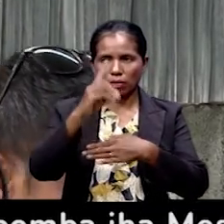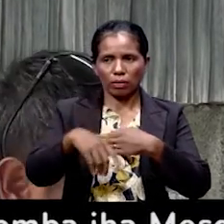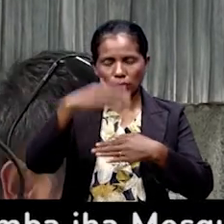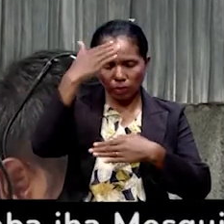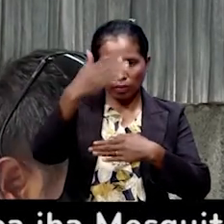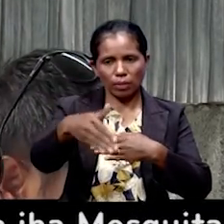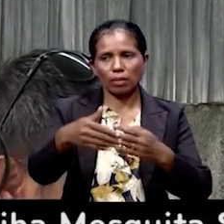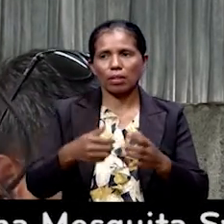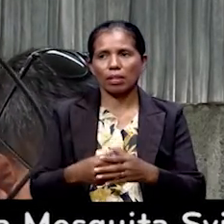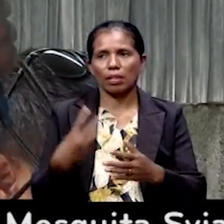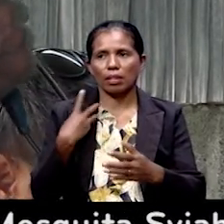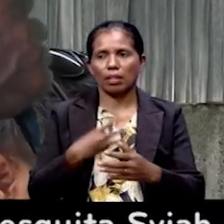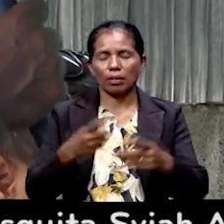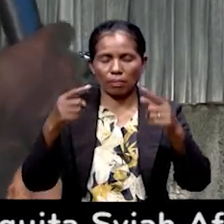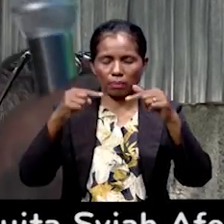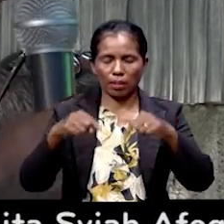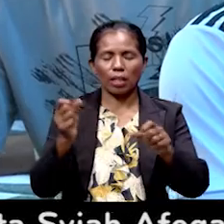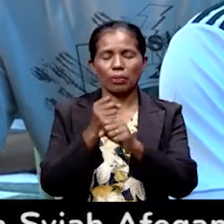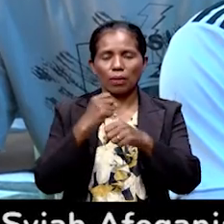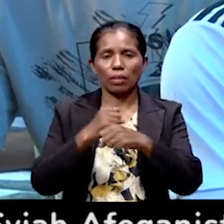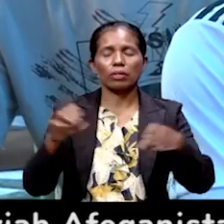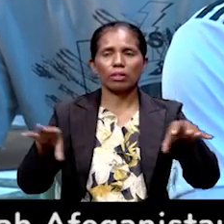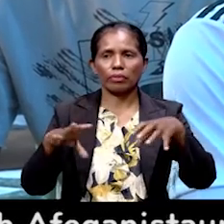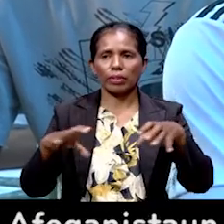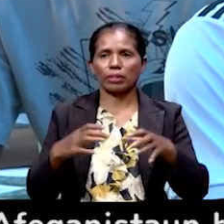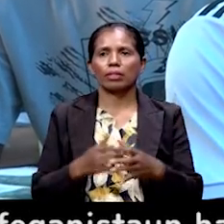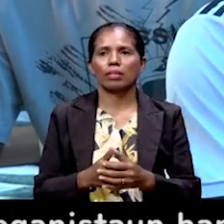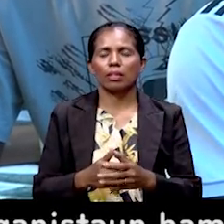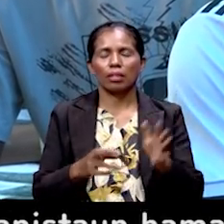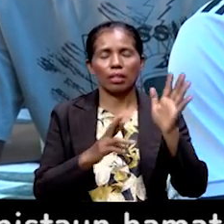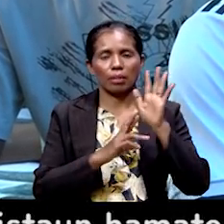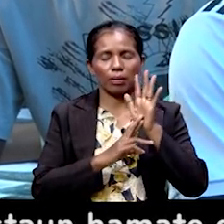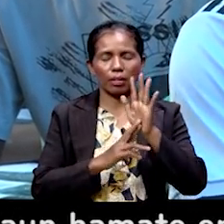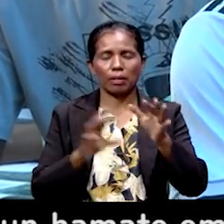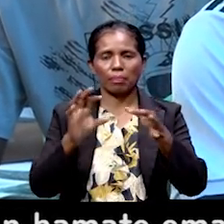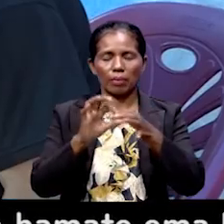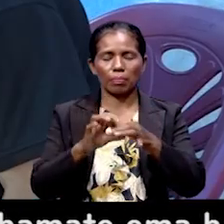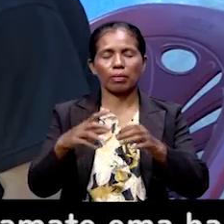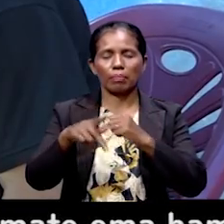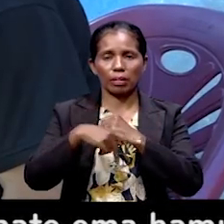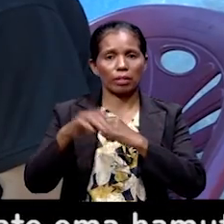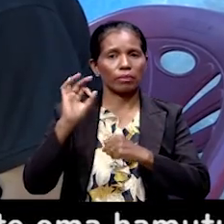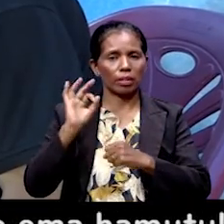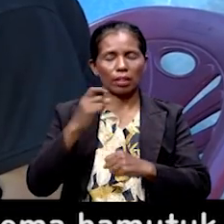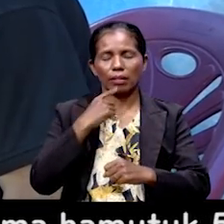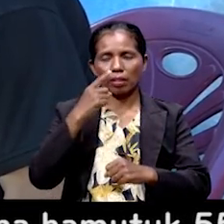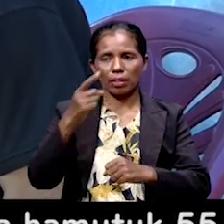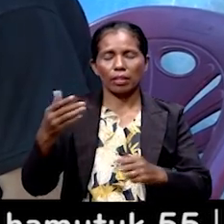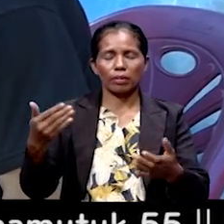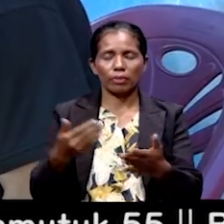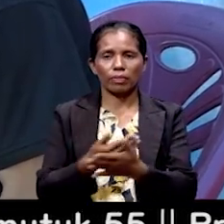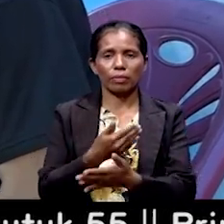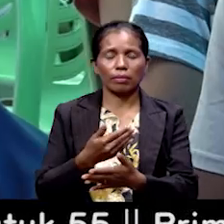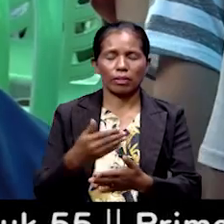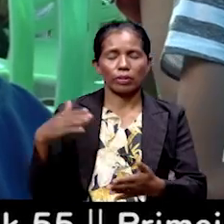oi ne kata mai data hal servisu botida. Representante membro Comité Central Fretilling Hateten, Geração Fonte que